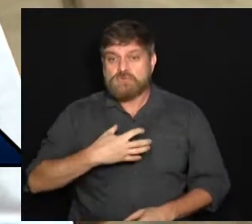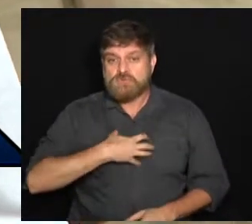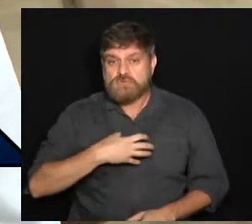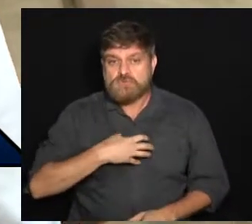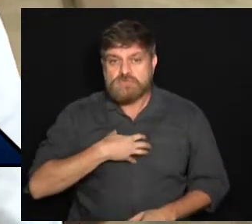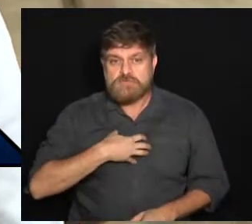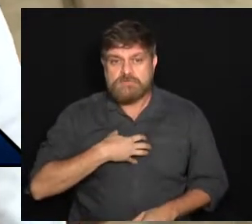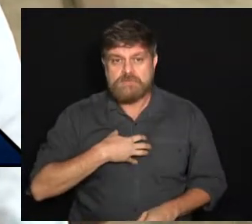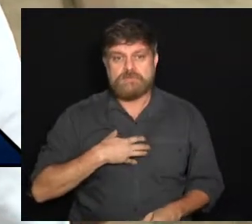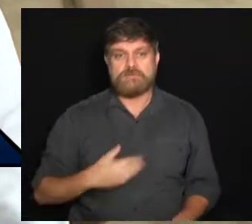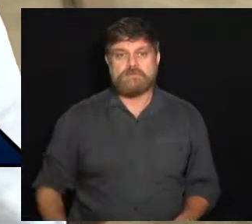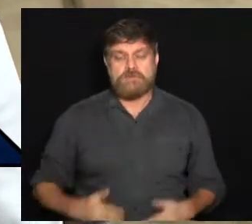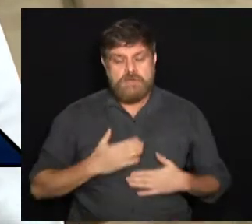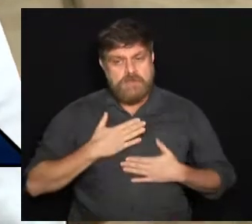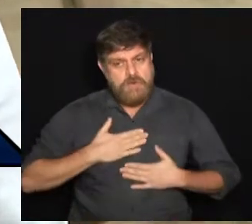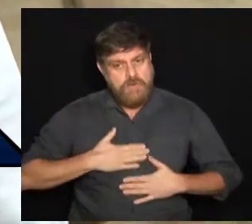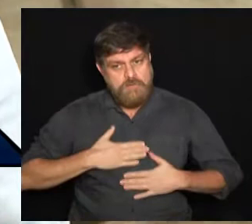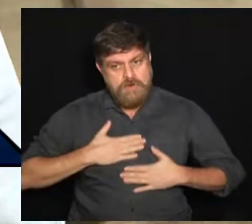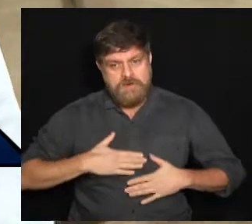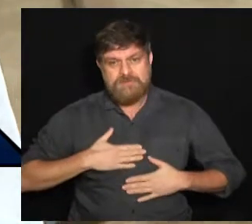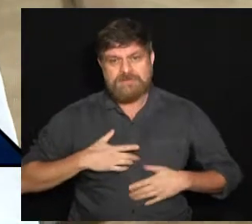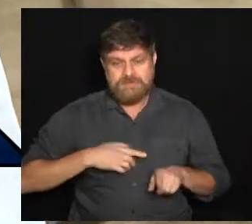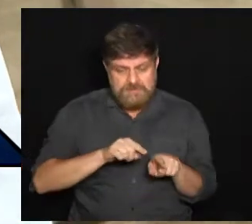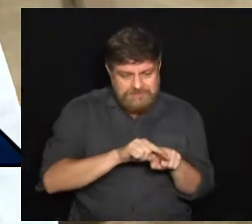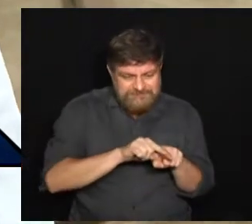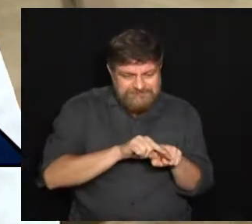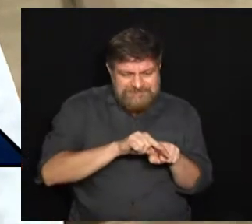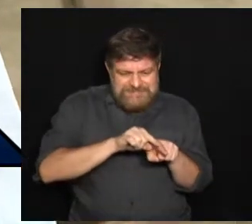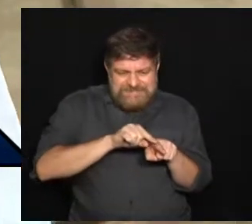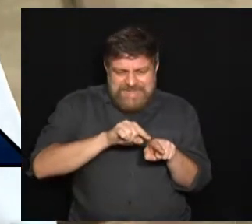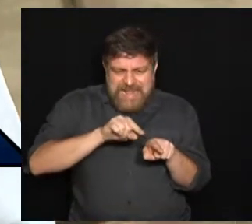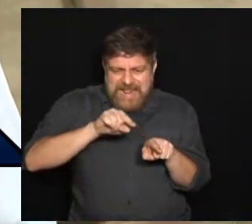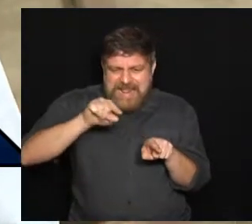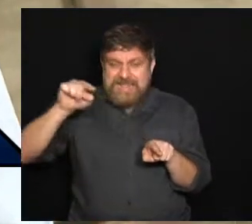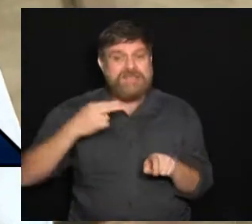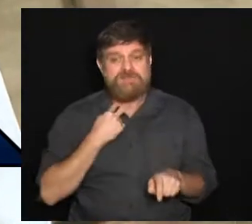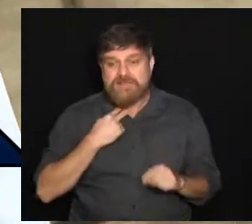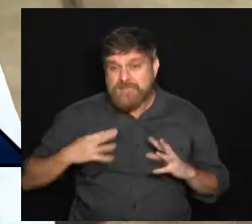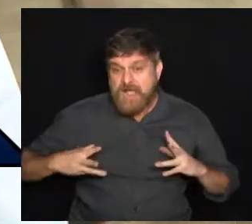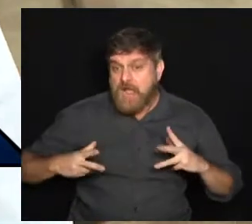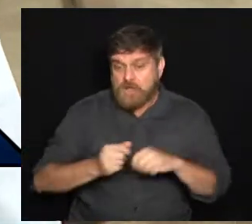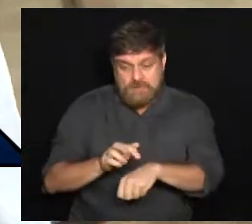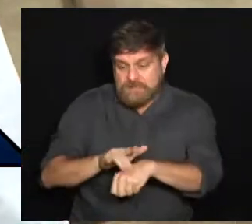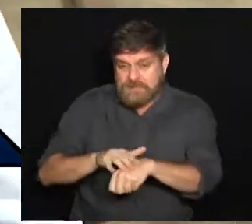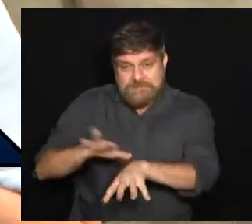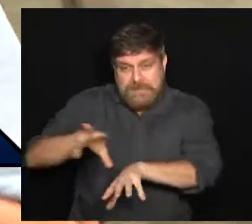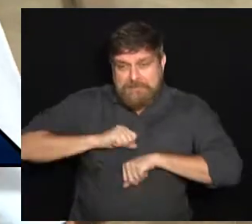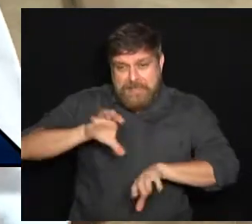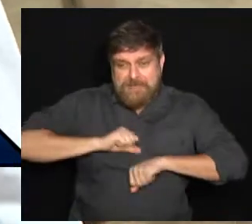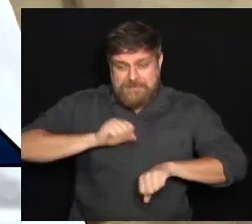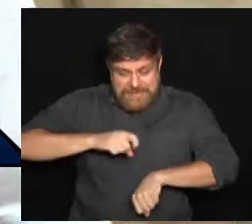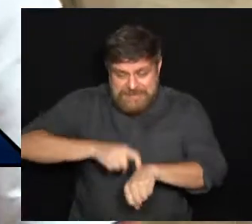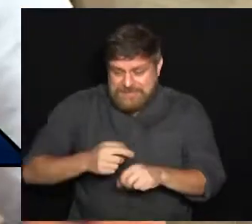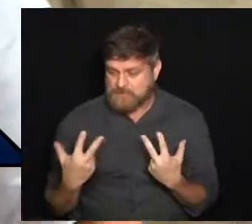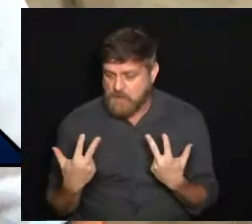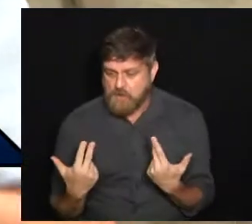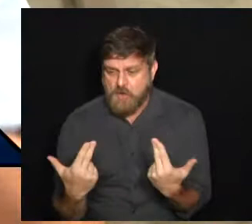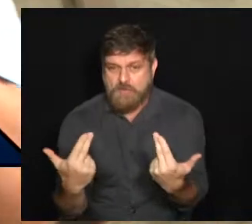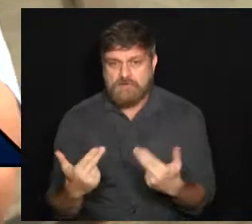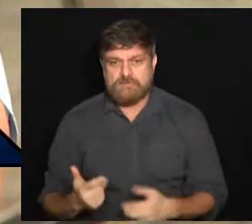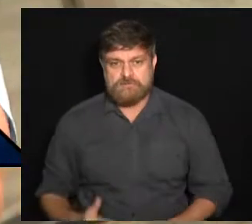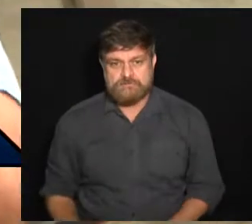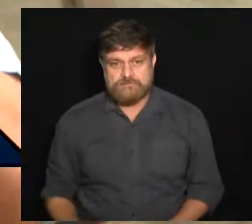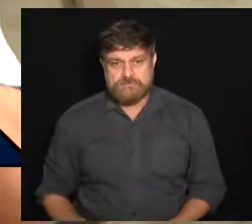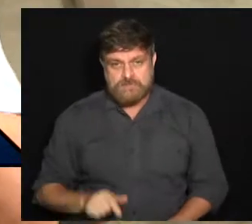mais suave. É a questão da curva, para que nem todos fiquem doentes ao mesmo tempo. É por aí? É exatamente isso. Vamos lá, as